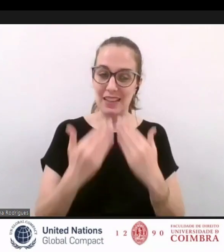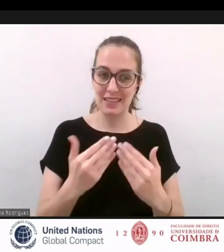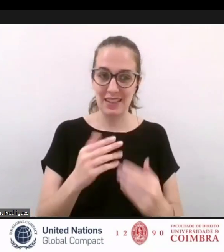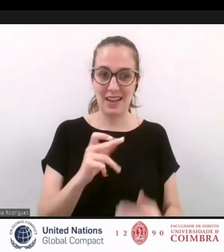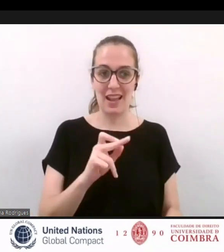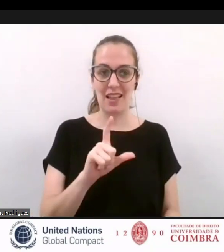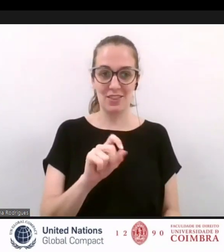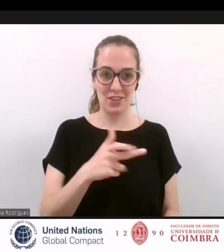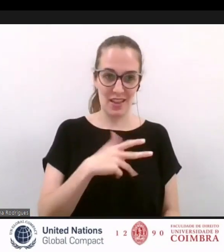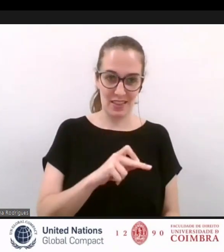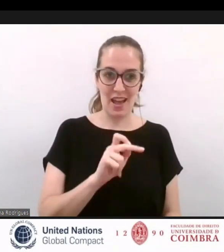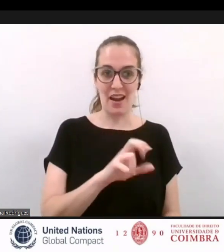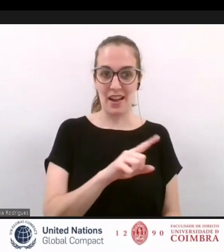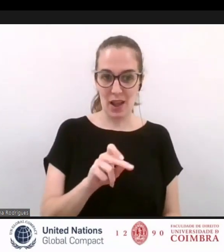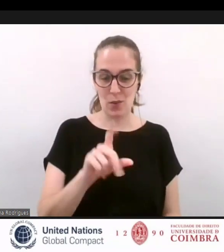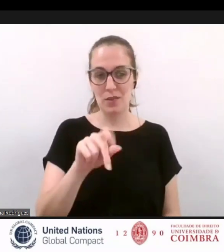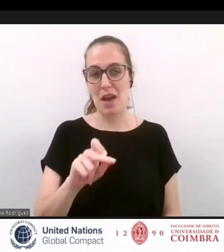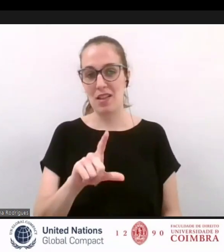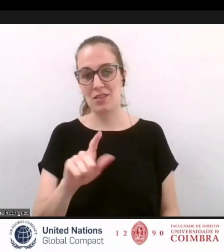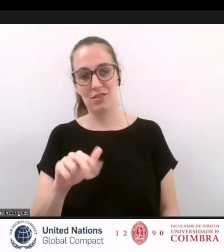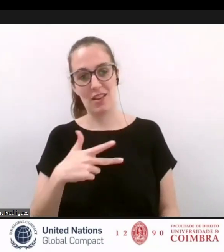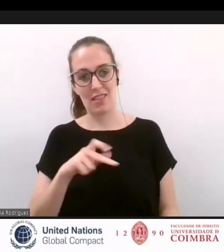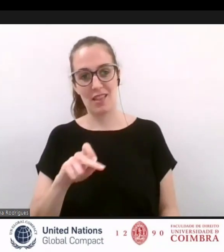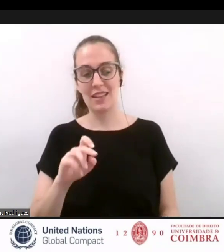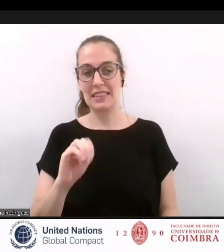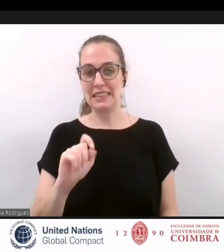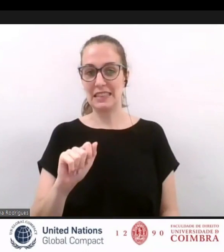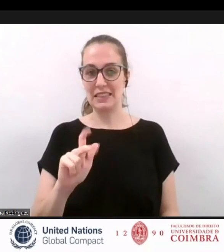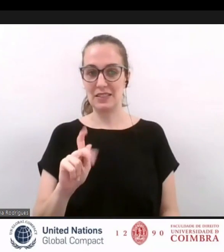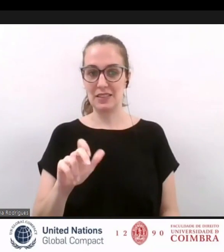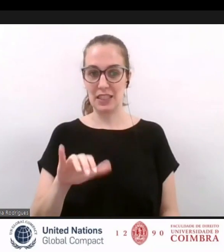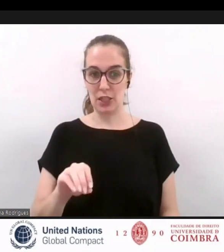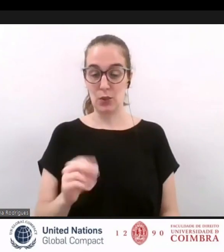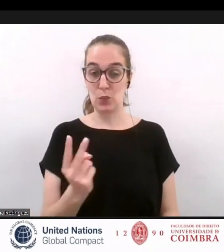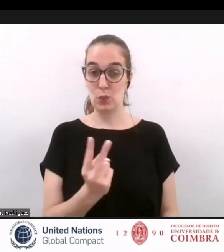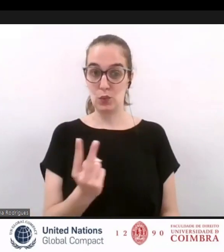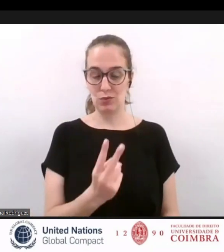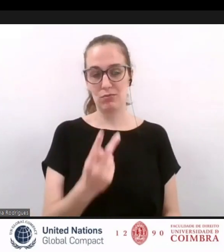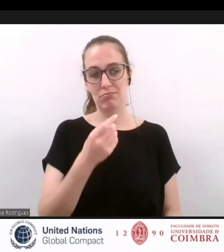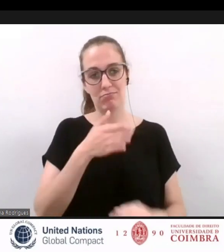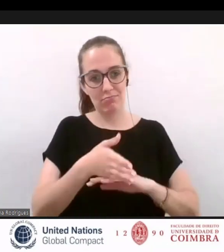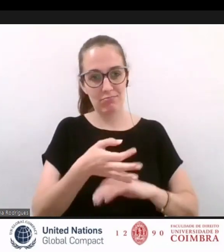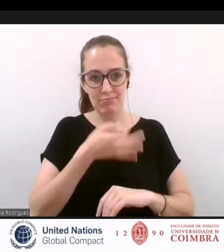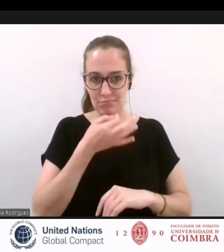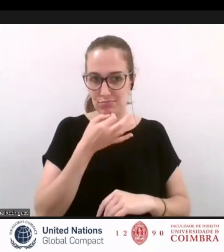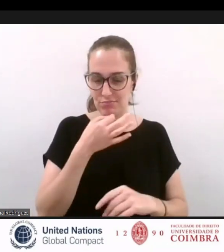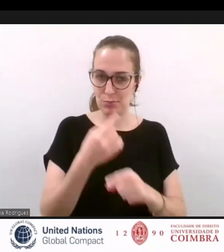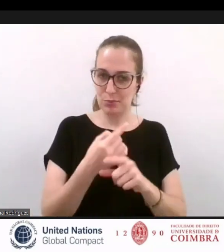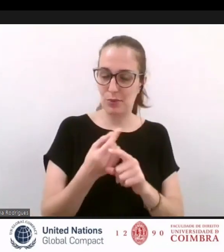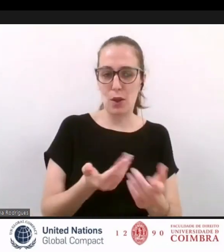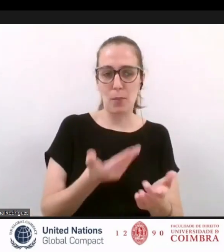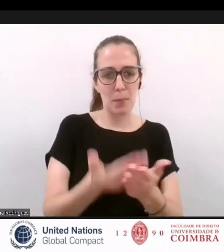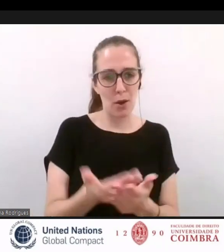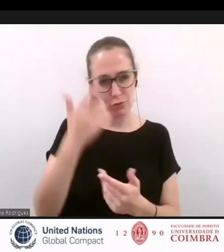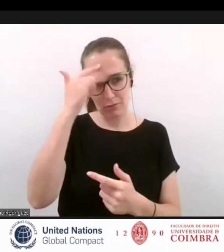Alexandra Aragão e a Alexandra Severino pelas excelentes intervenções, observações e propostas que